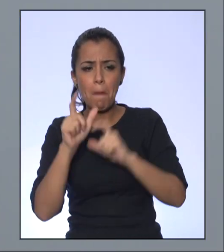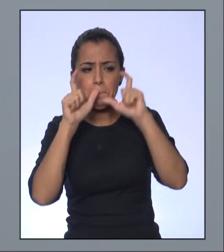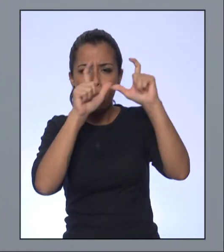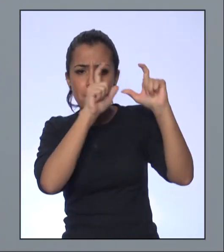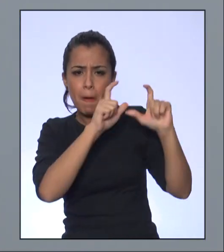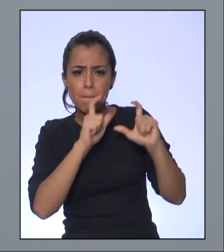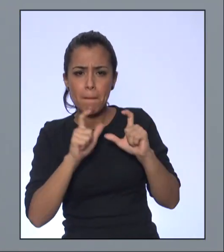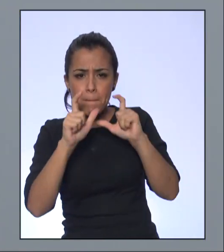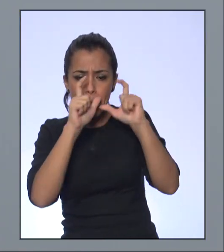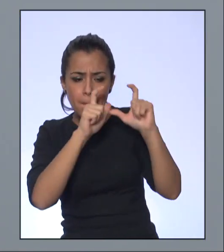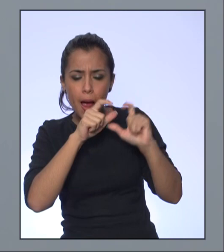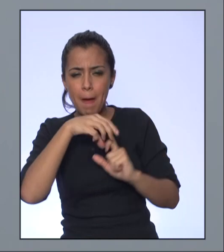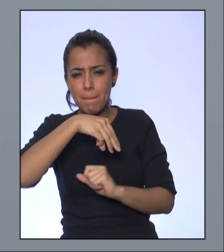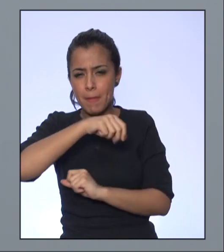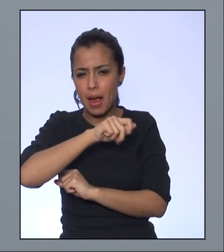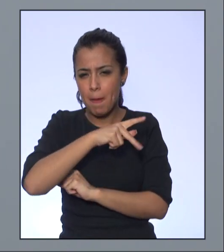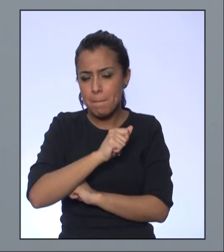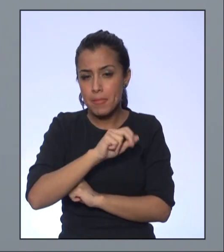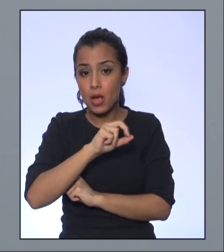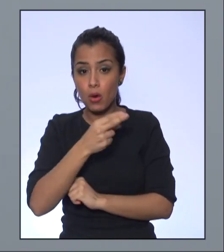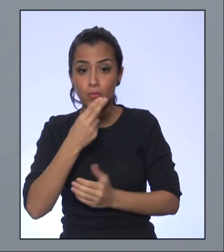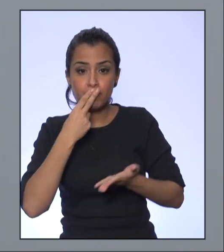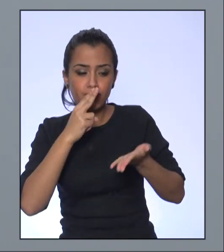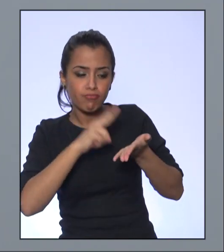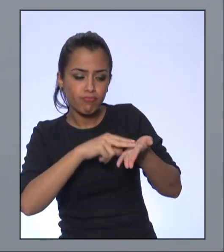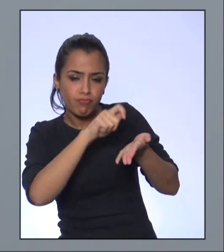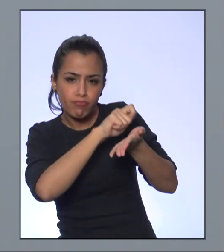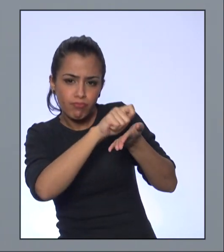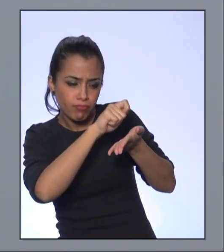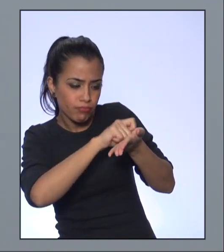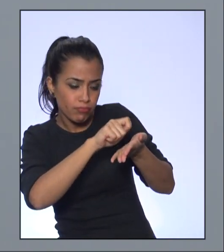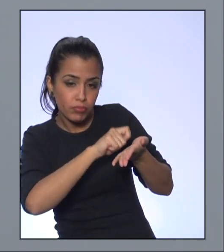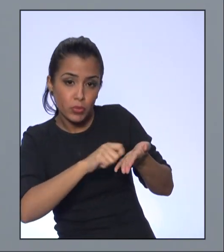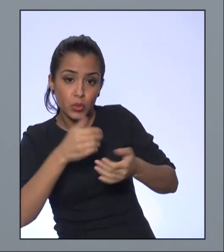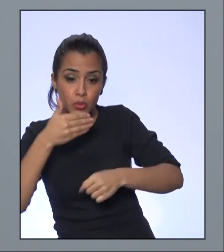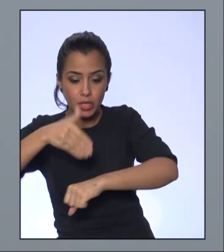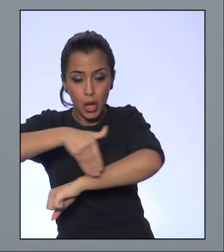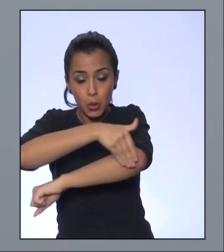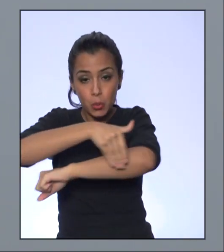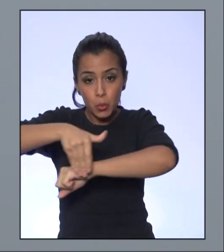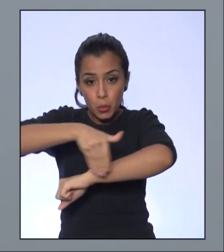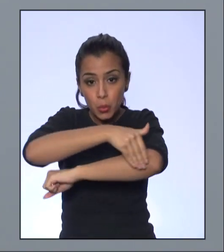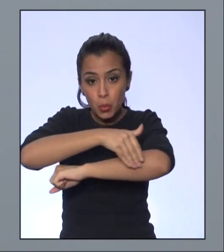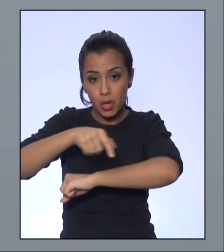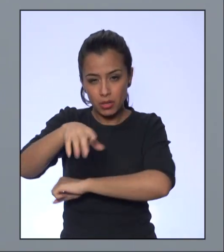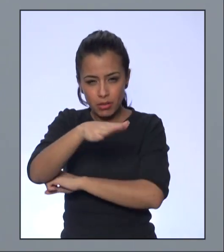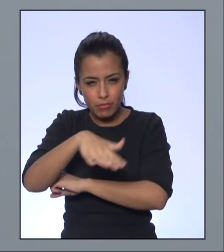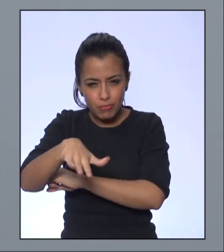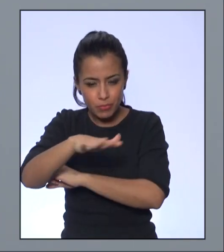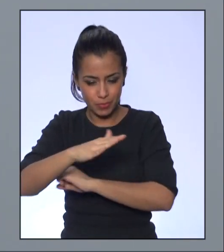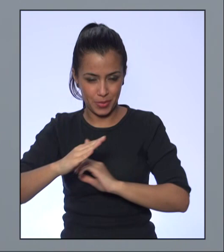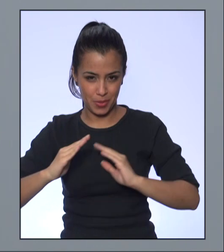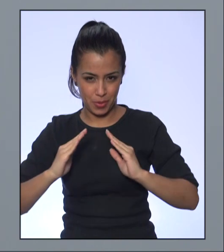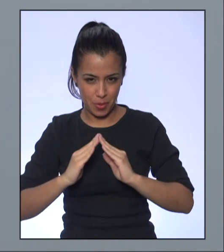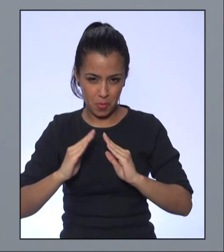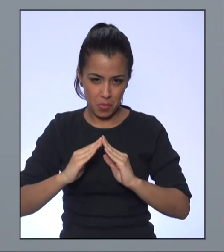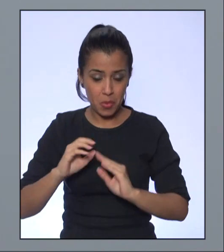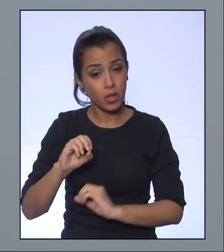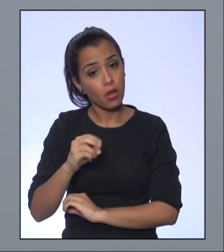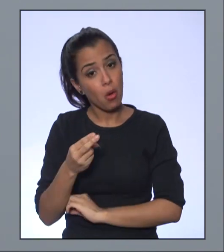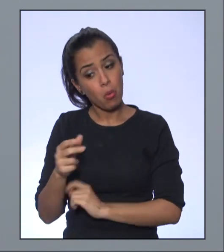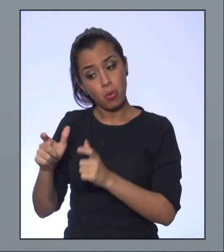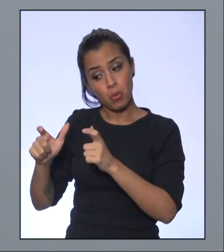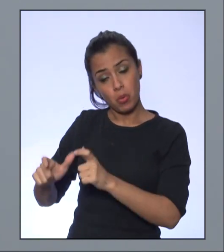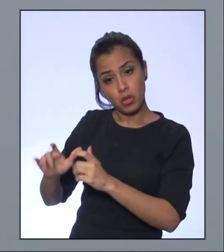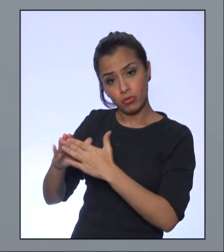uma carta com as ruas do seu bairro, ou da área da escola,